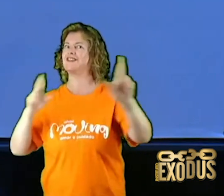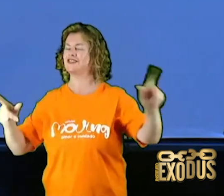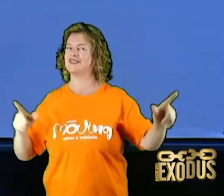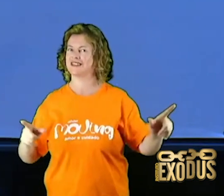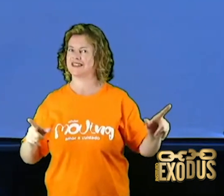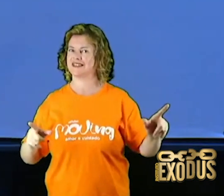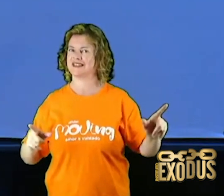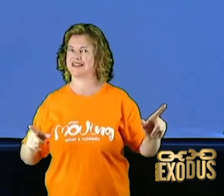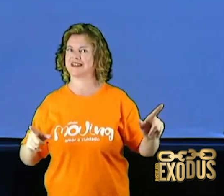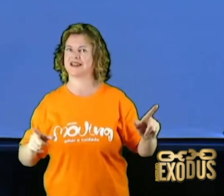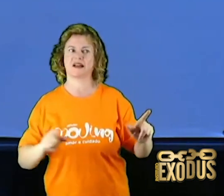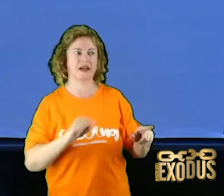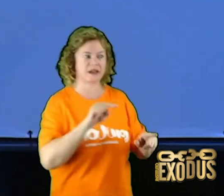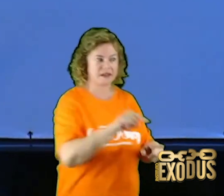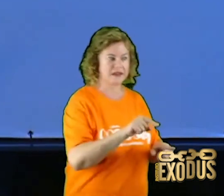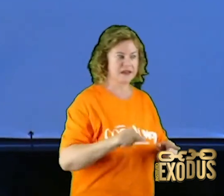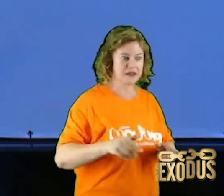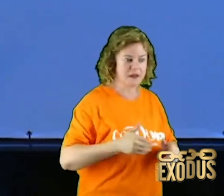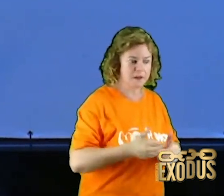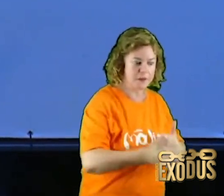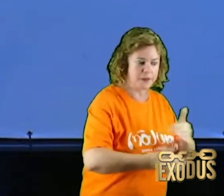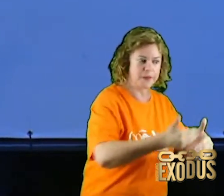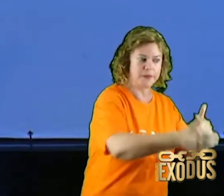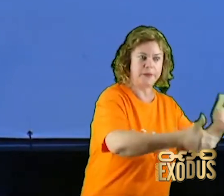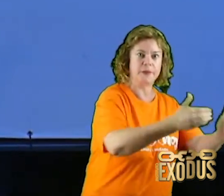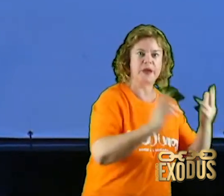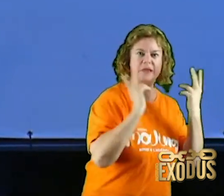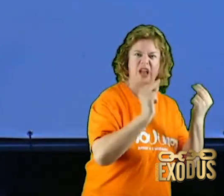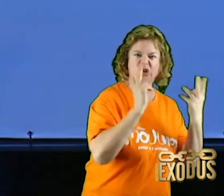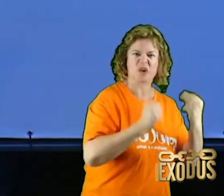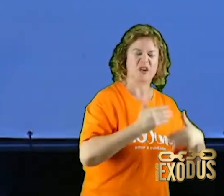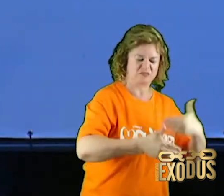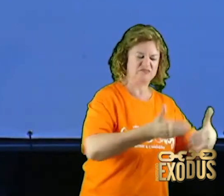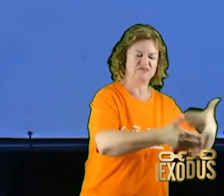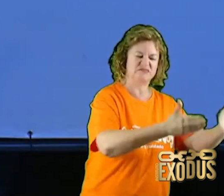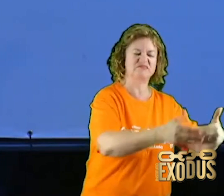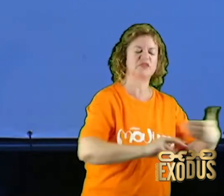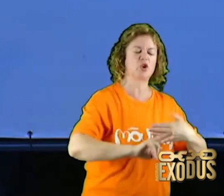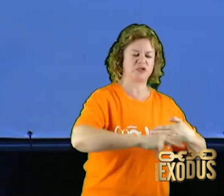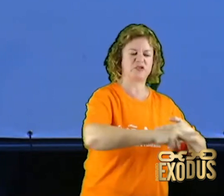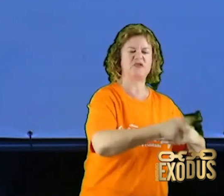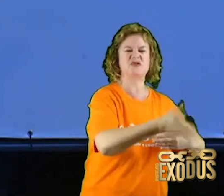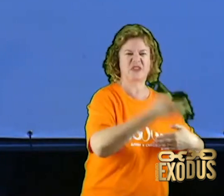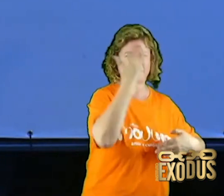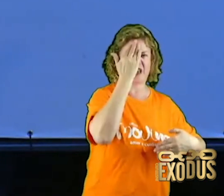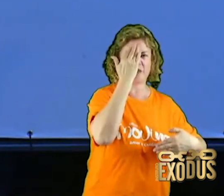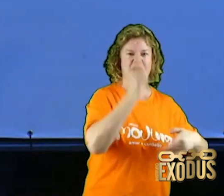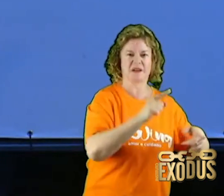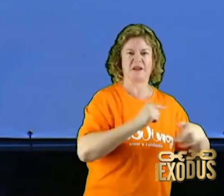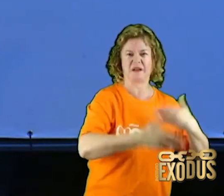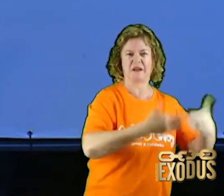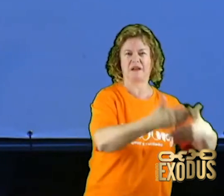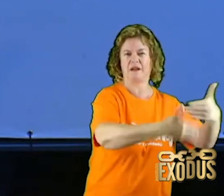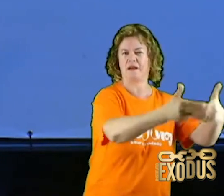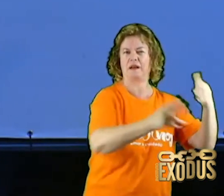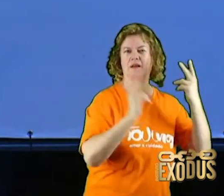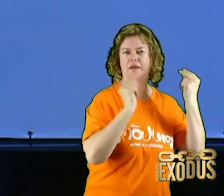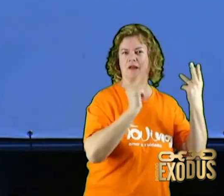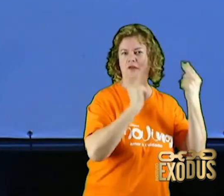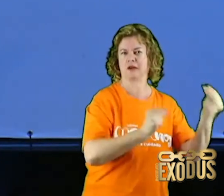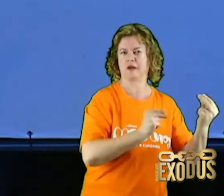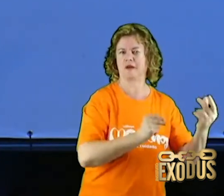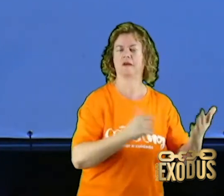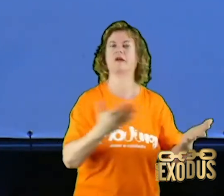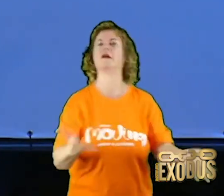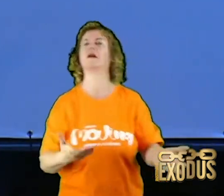absolutamente inesperado. O que, que você espera de alguém que coloca a mão na casa de